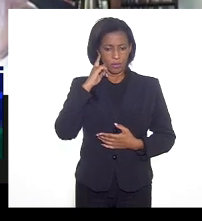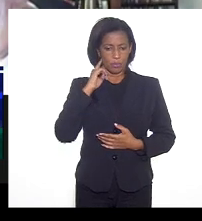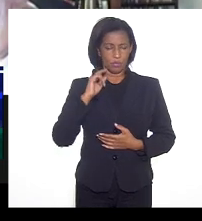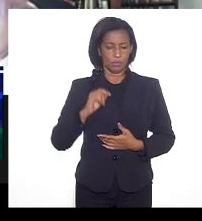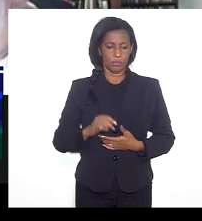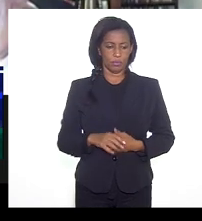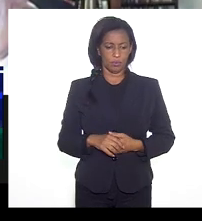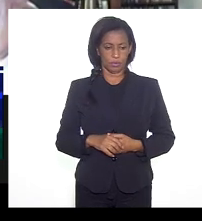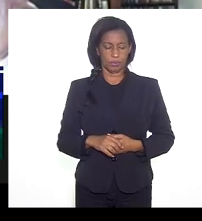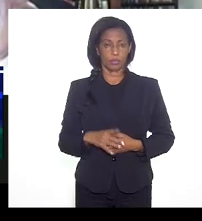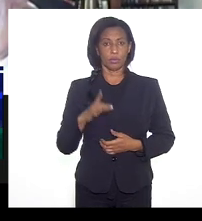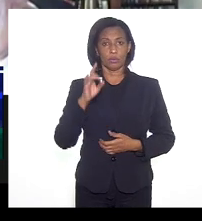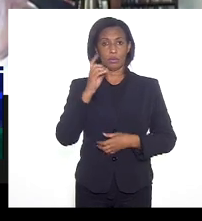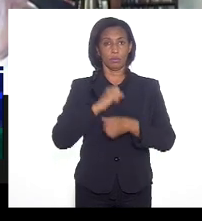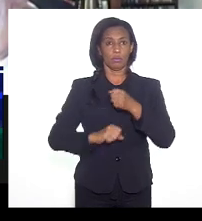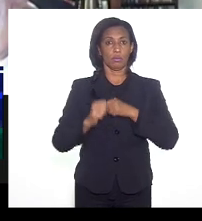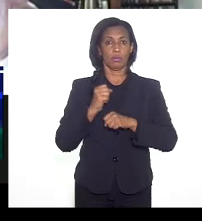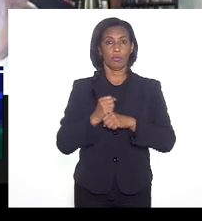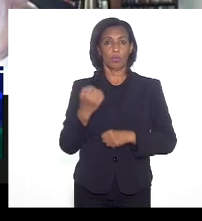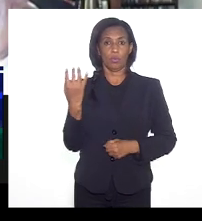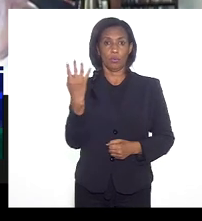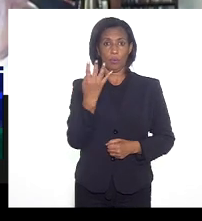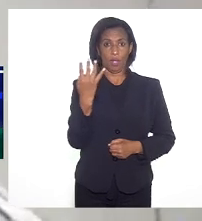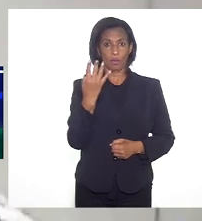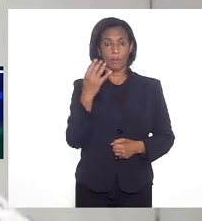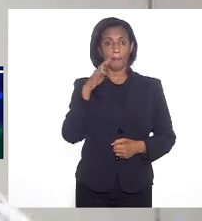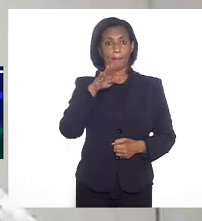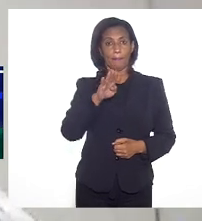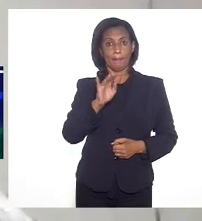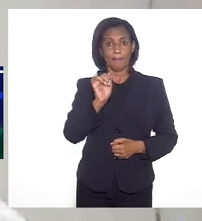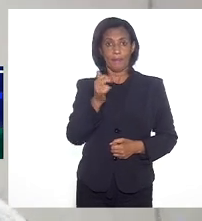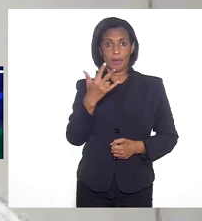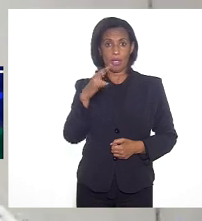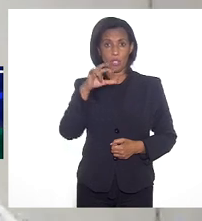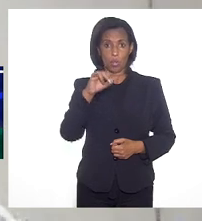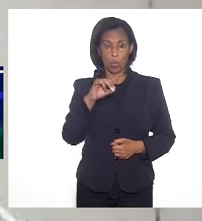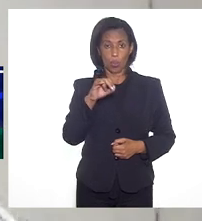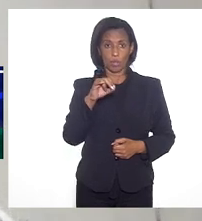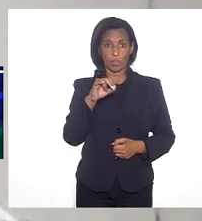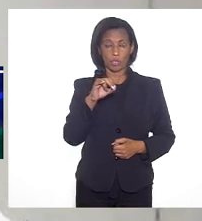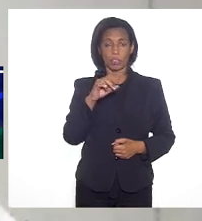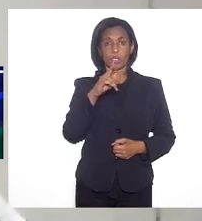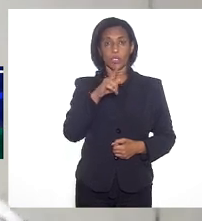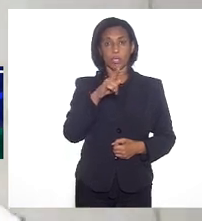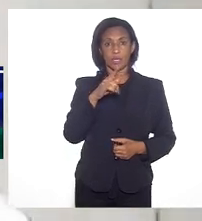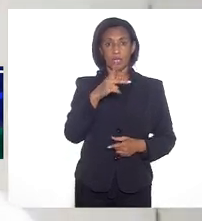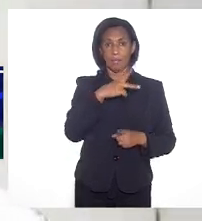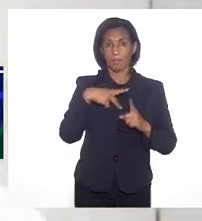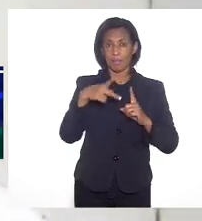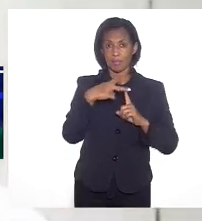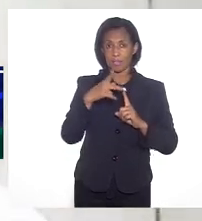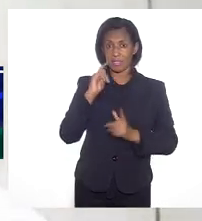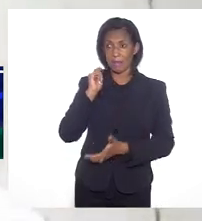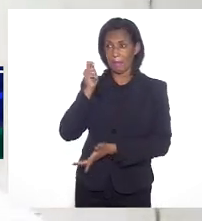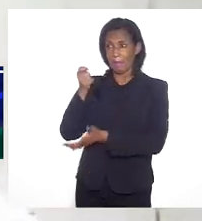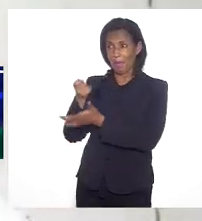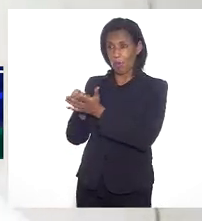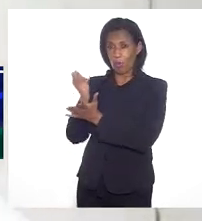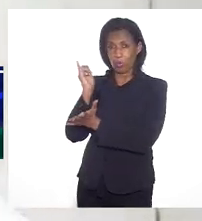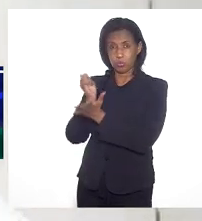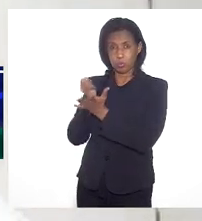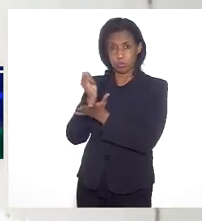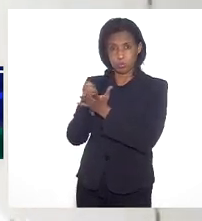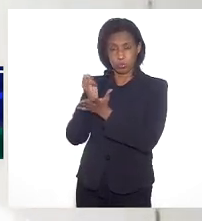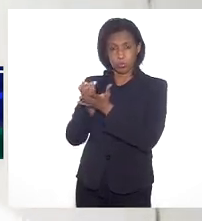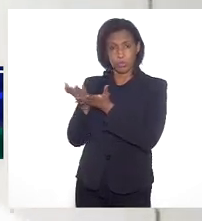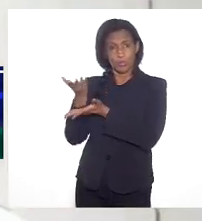só no ano passado foram 4 bilhões de reais que o Rio Previdência pagou de antecipação de receitas com royalties